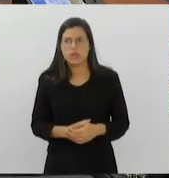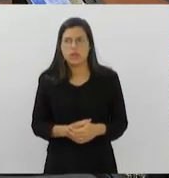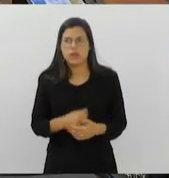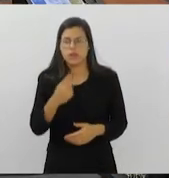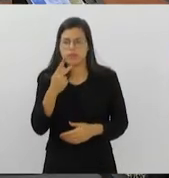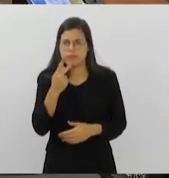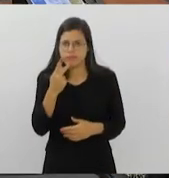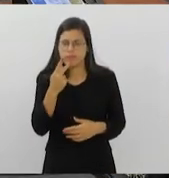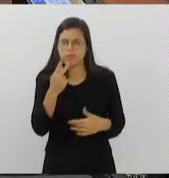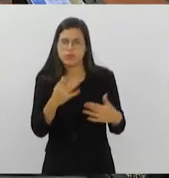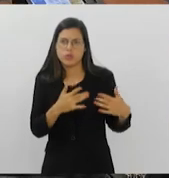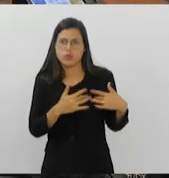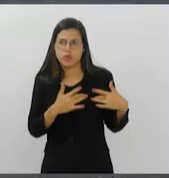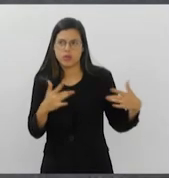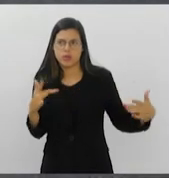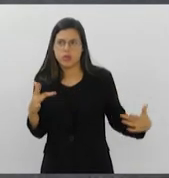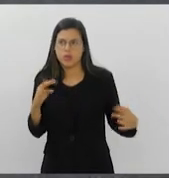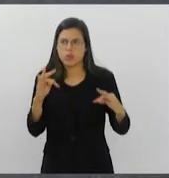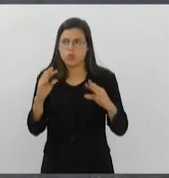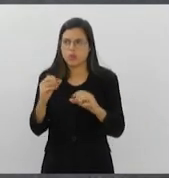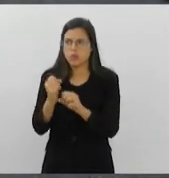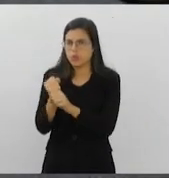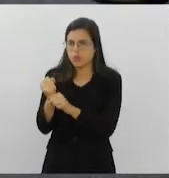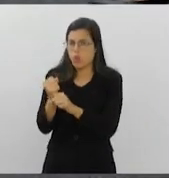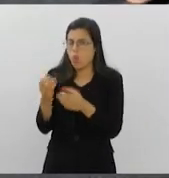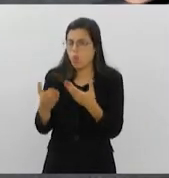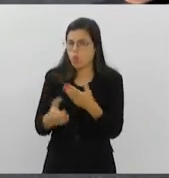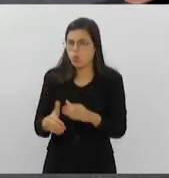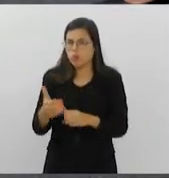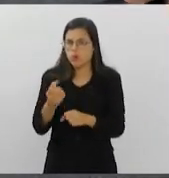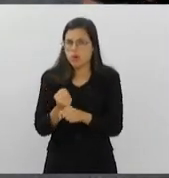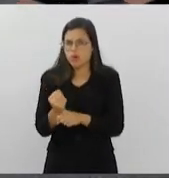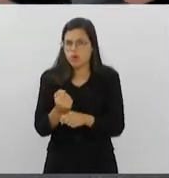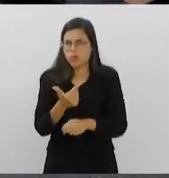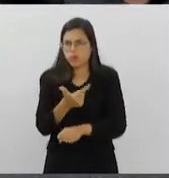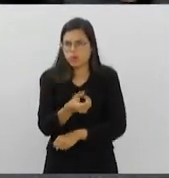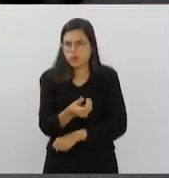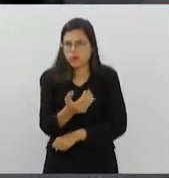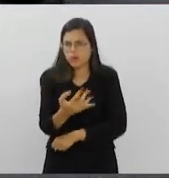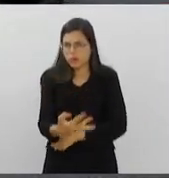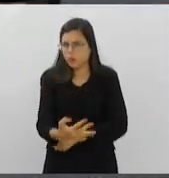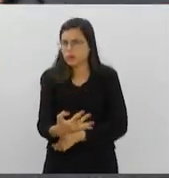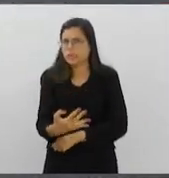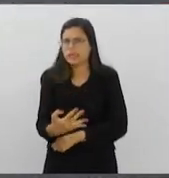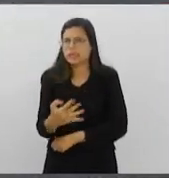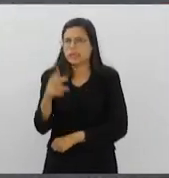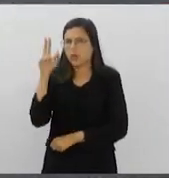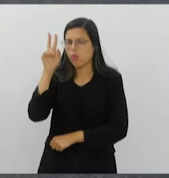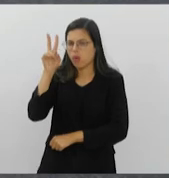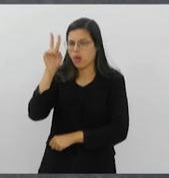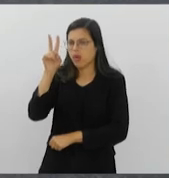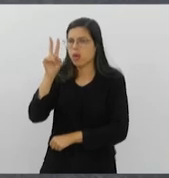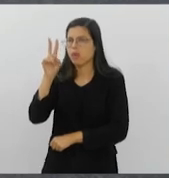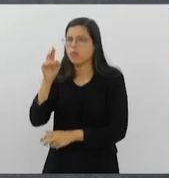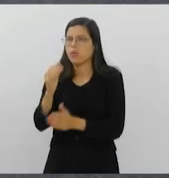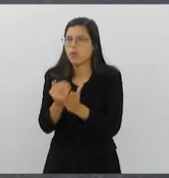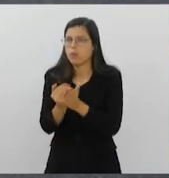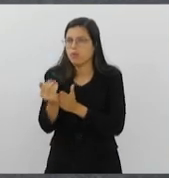solidariedade a todos do concurso 2014. E passa um vídeo na minha cabeça, né, desde o início